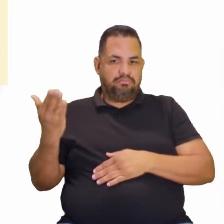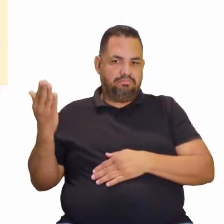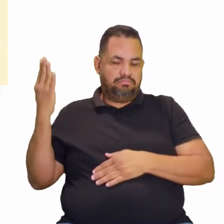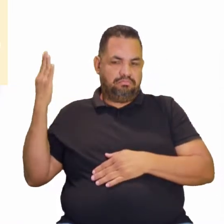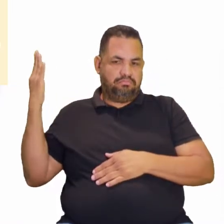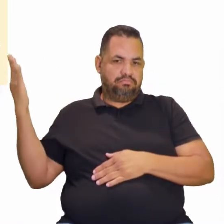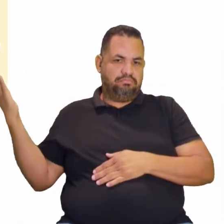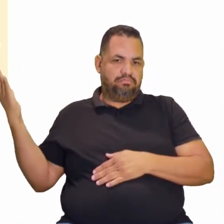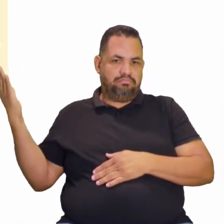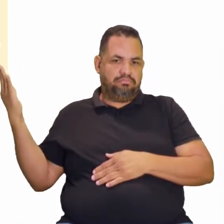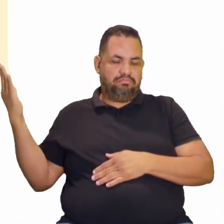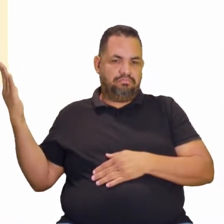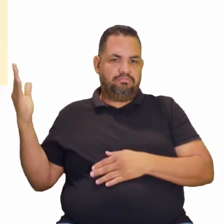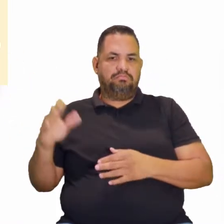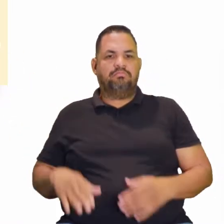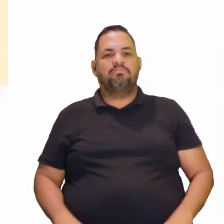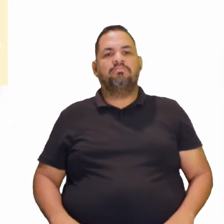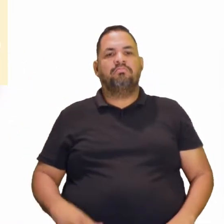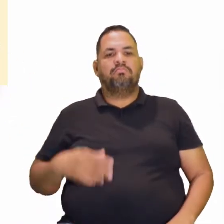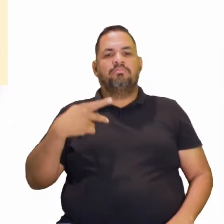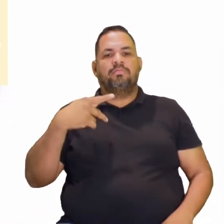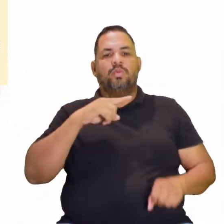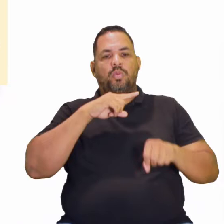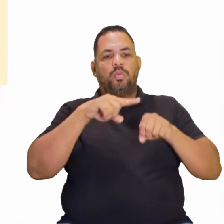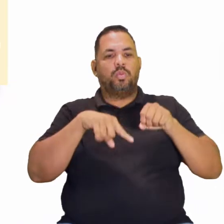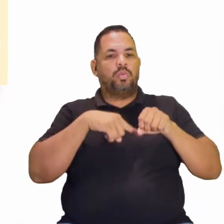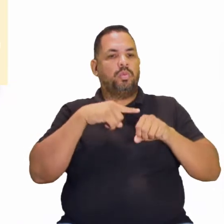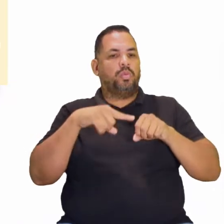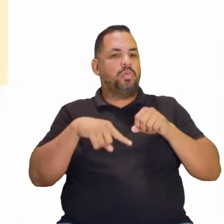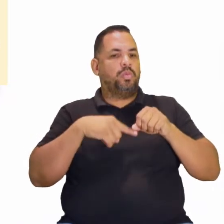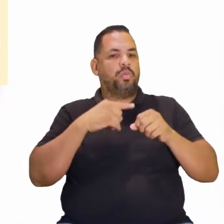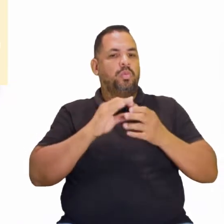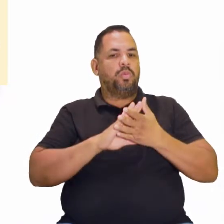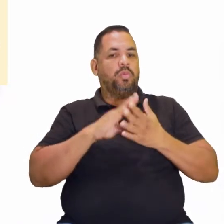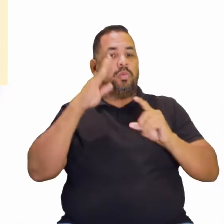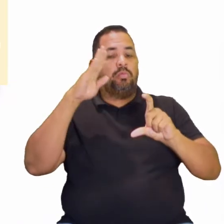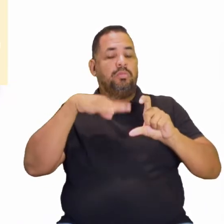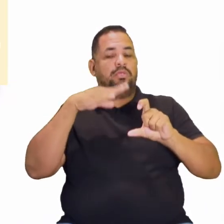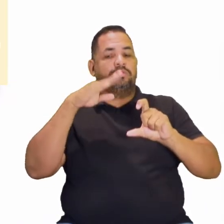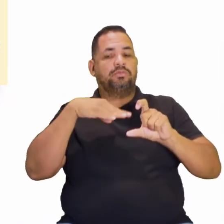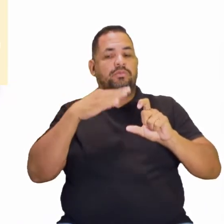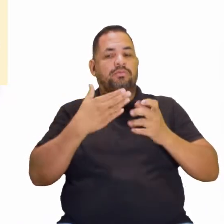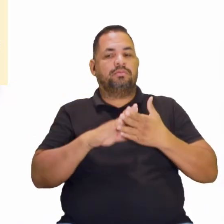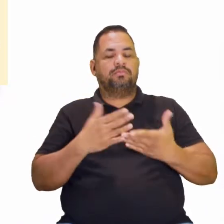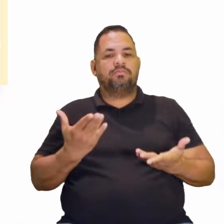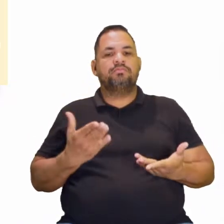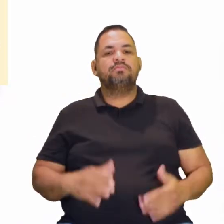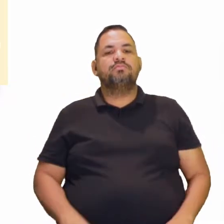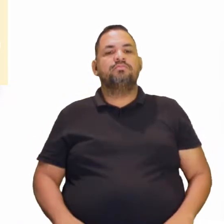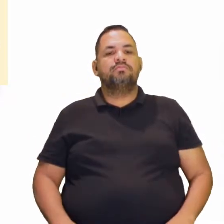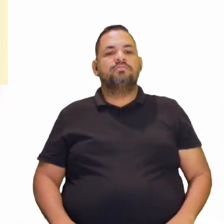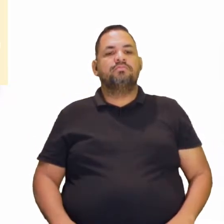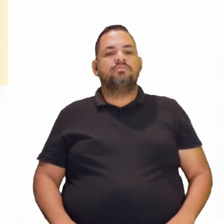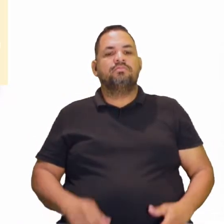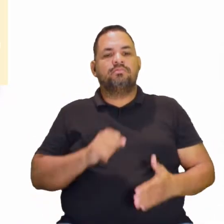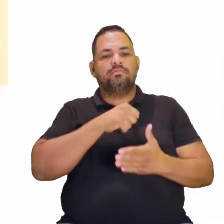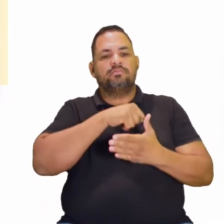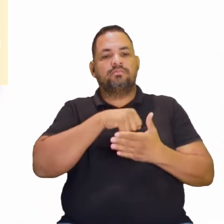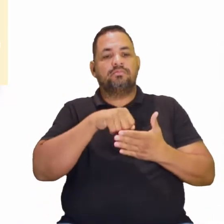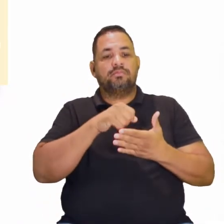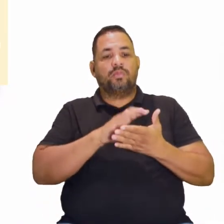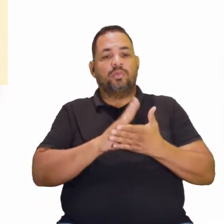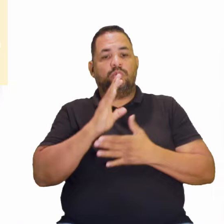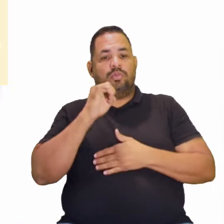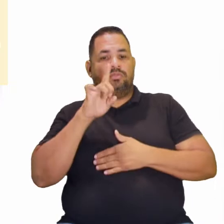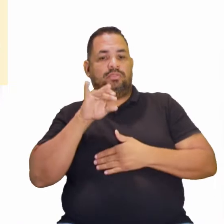com um artigo intitulado de Paranoia ou Mistificação. Já o escritor Oswaldo de Andrade